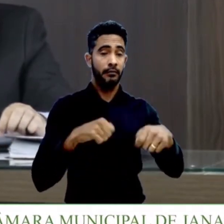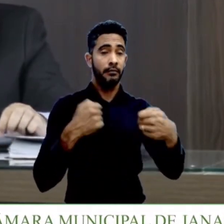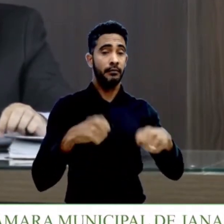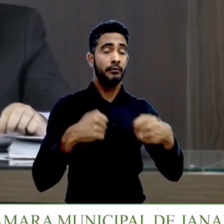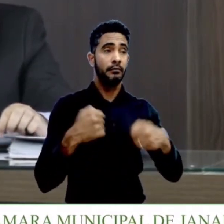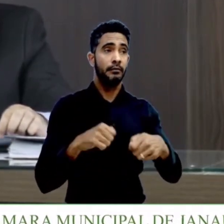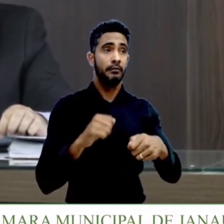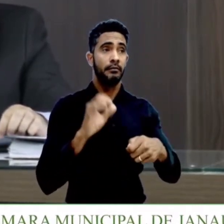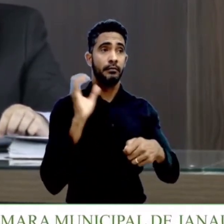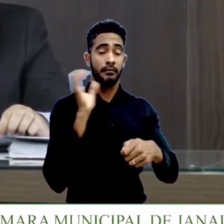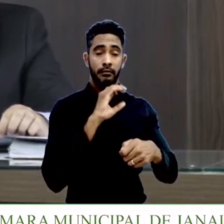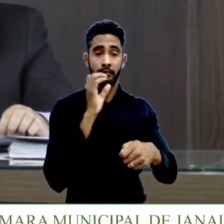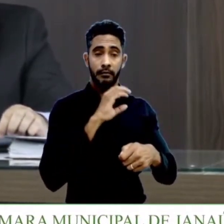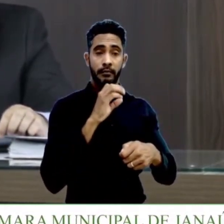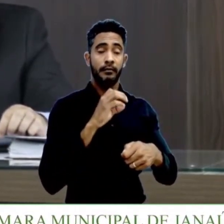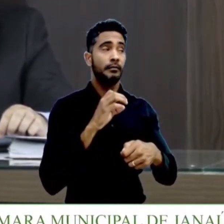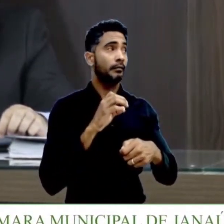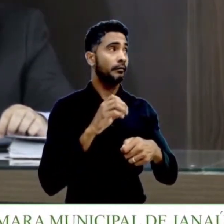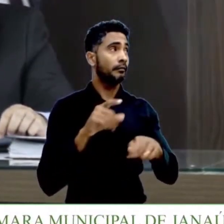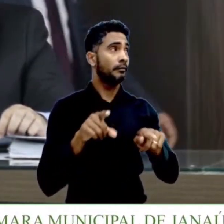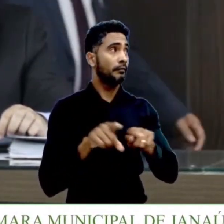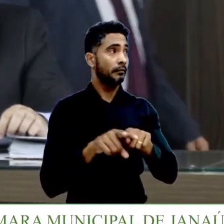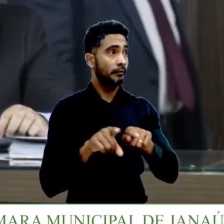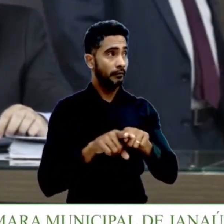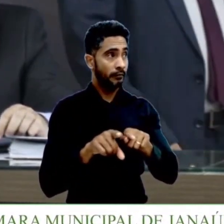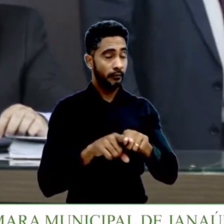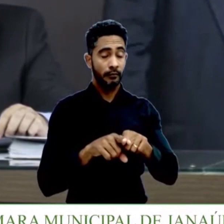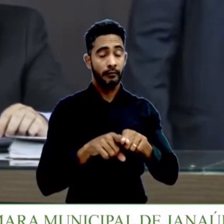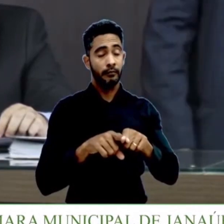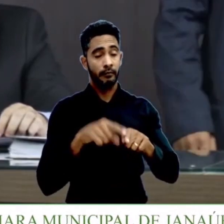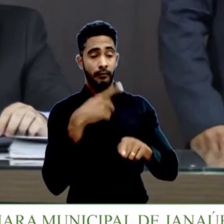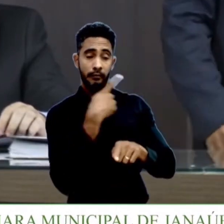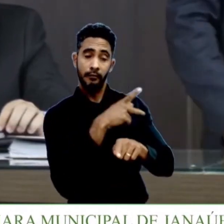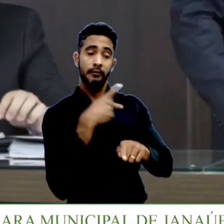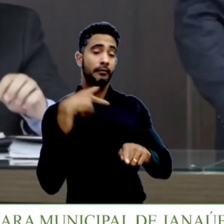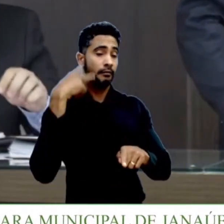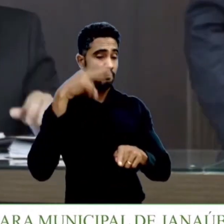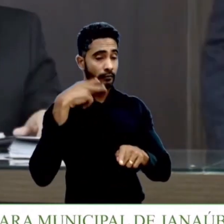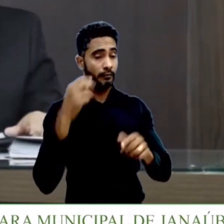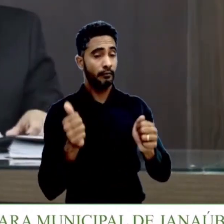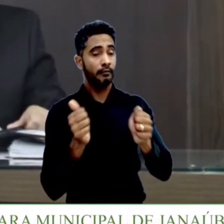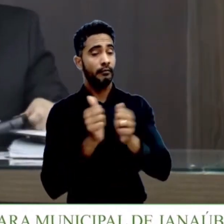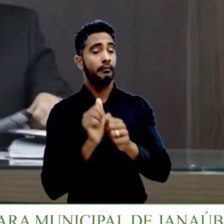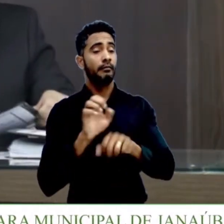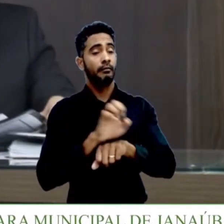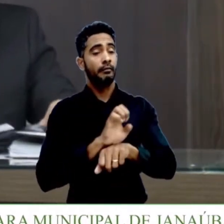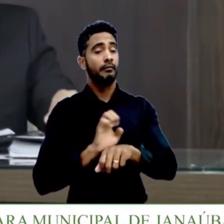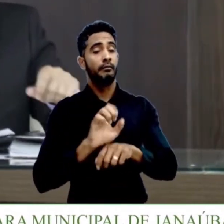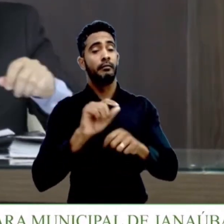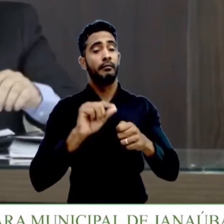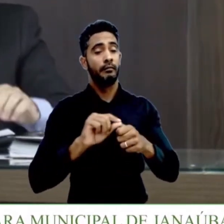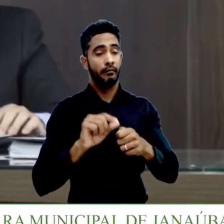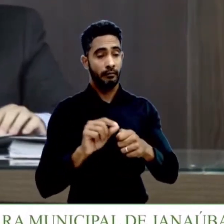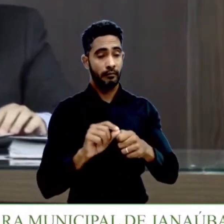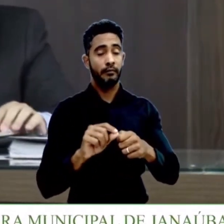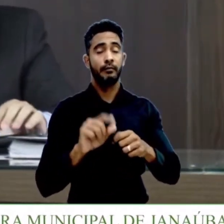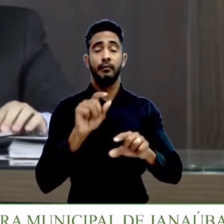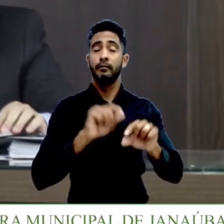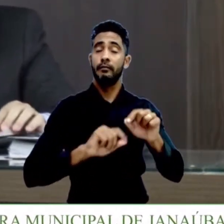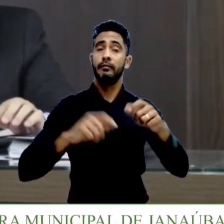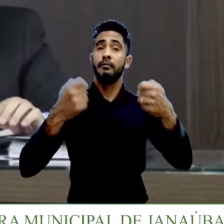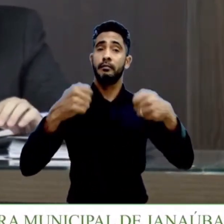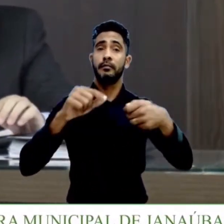dessa benfeitoria, e solicitaram através deste parlamentar para, junto ao Executivo, tomarem as